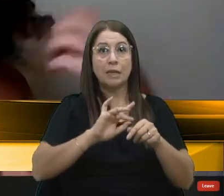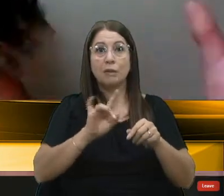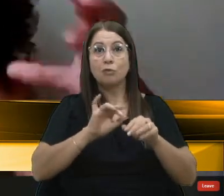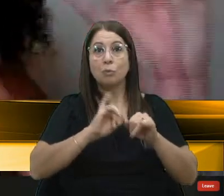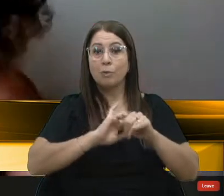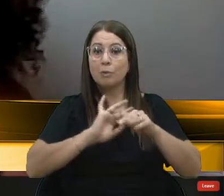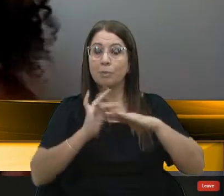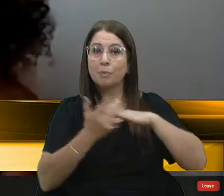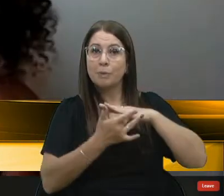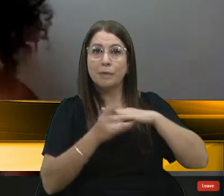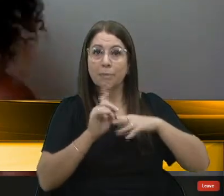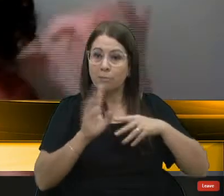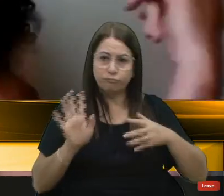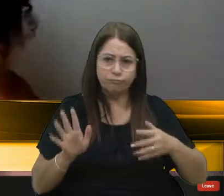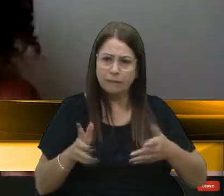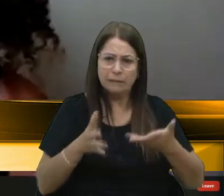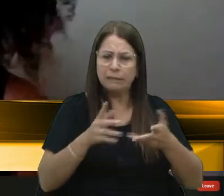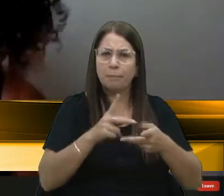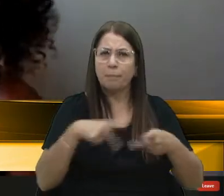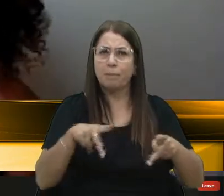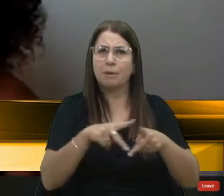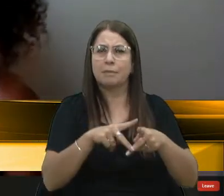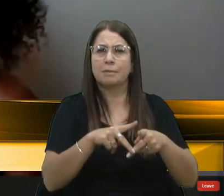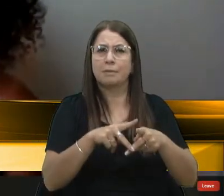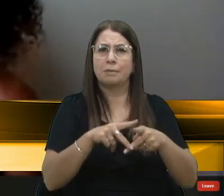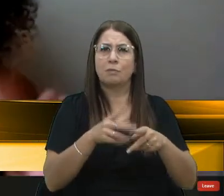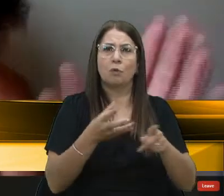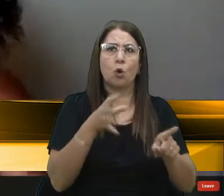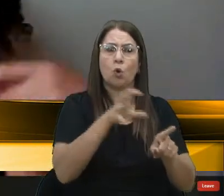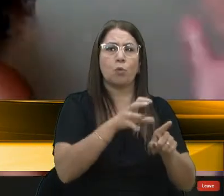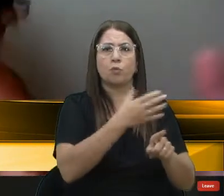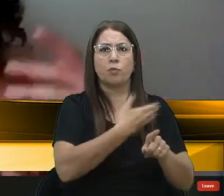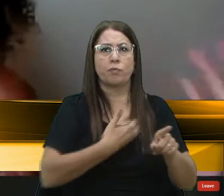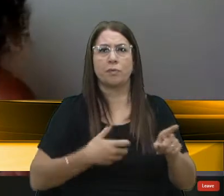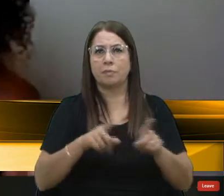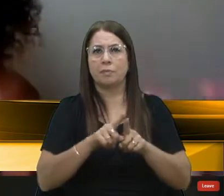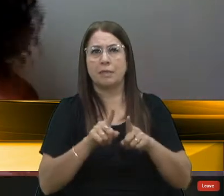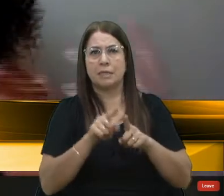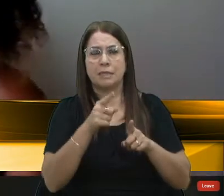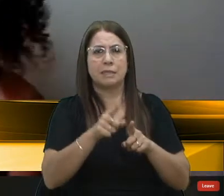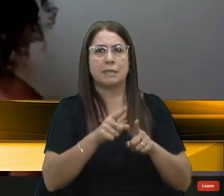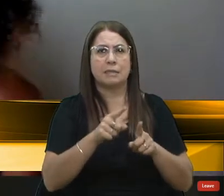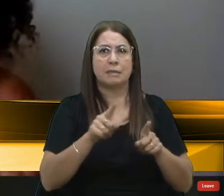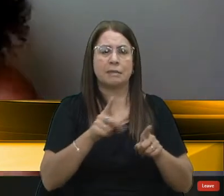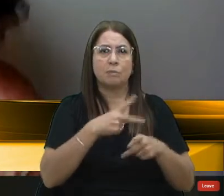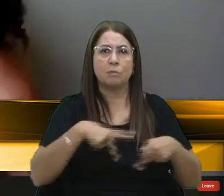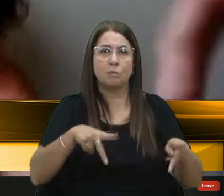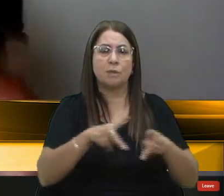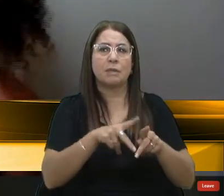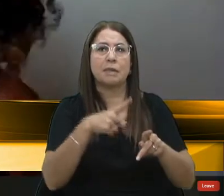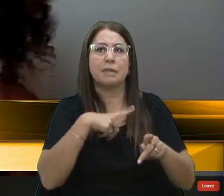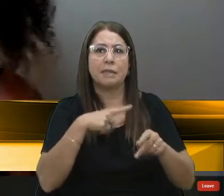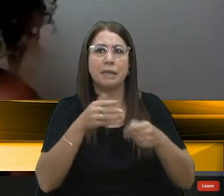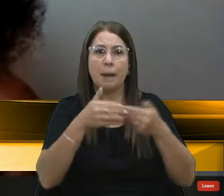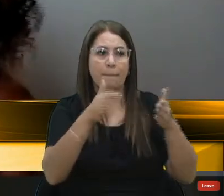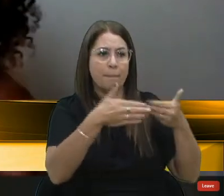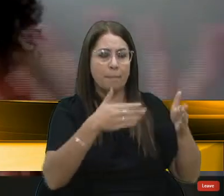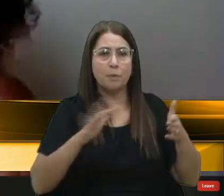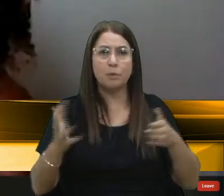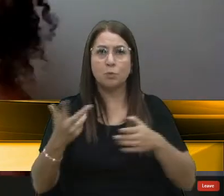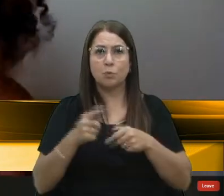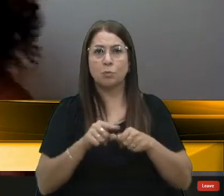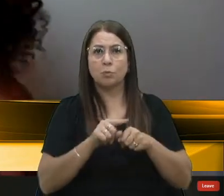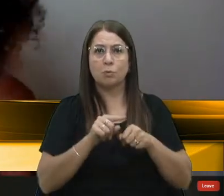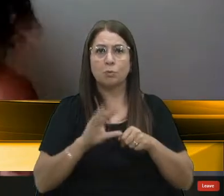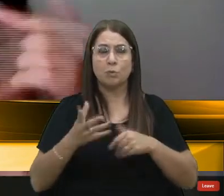não para ficar incitando a população a ficar contra o governador, não para ficar incitando a população de que tem que abrir tudo mesmo porque está todo